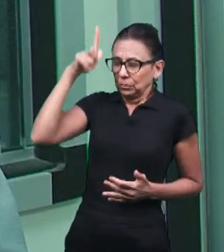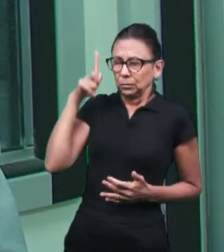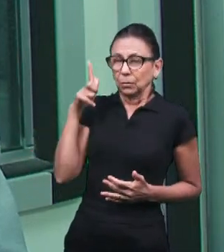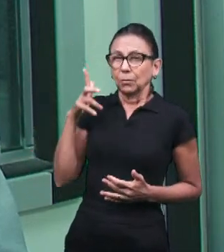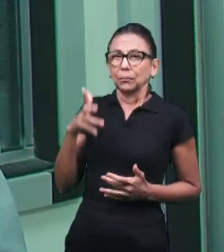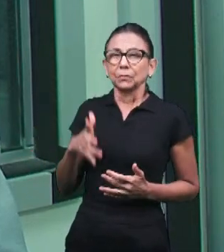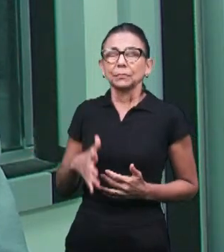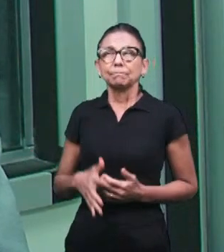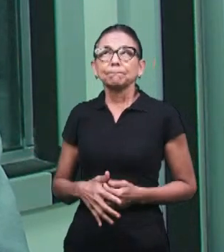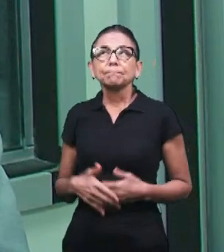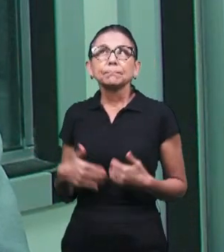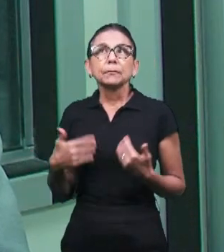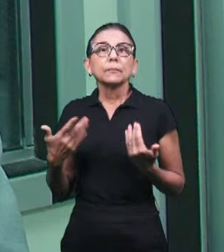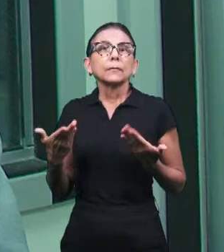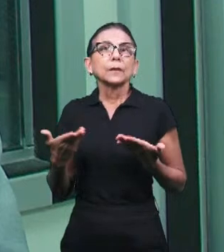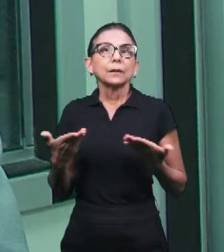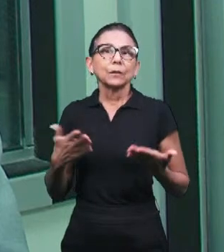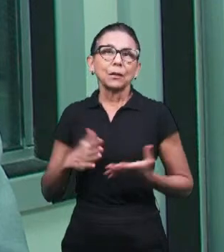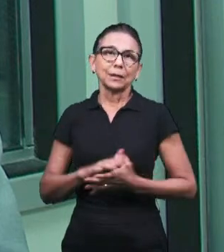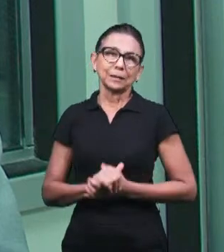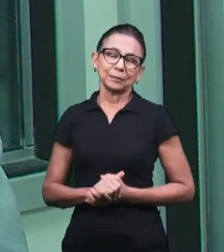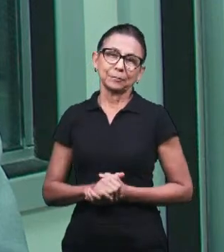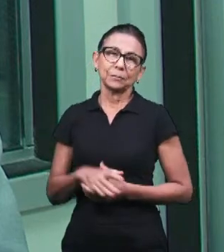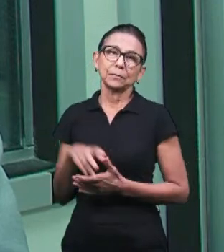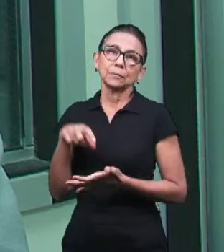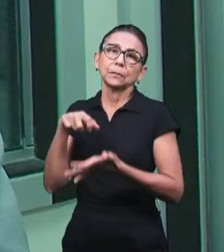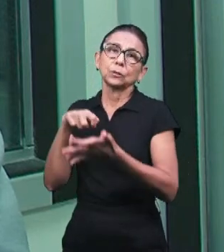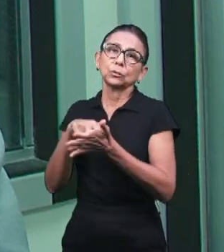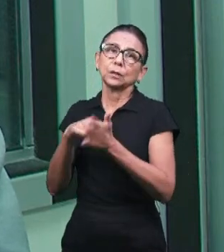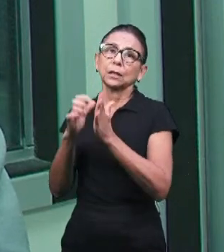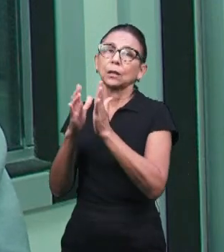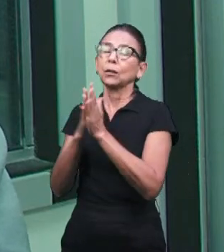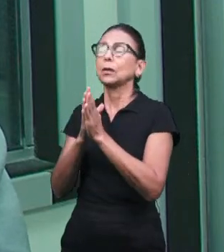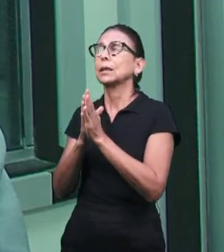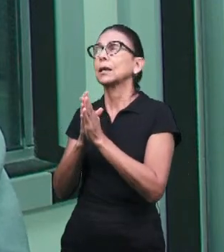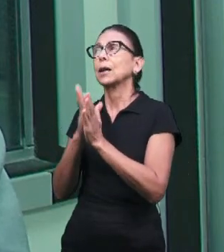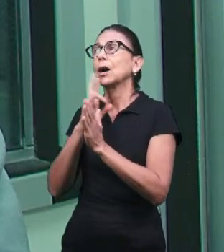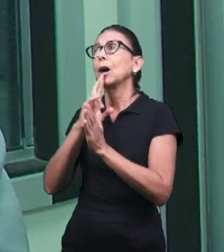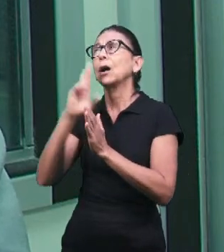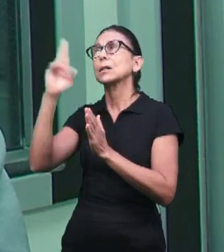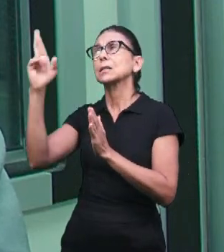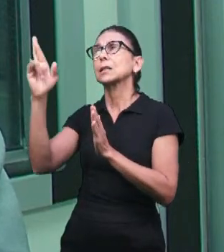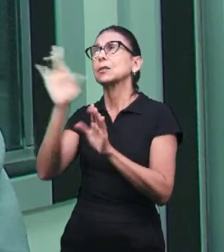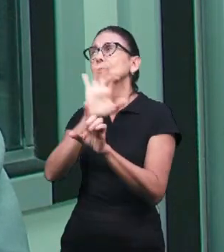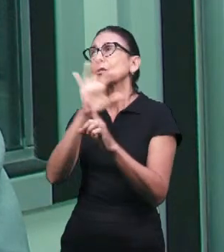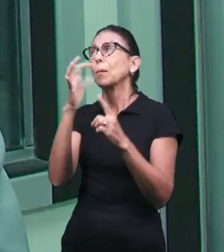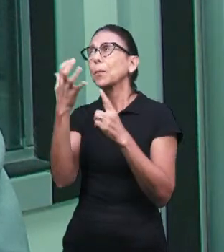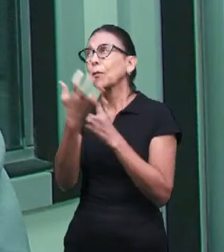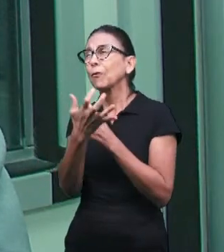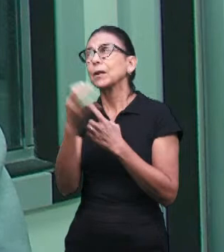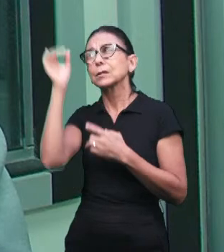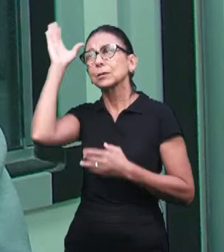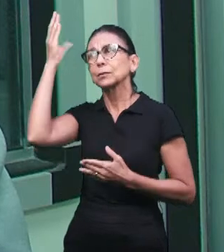esposa, e pedir a Deus uma providência para resolver aquele problema, que era muito mais um